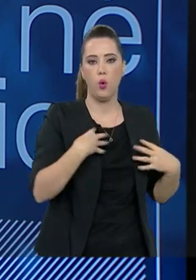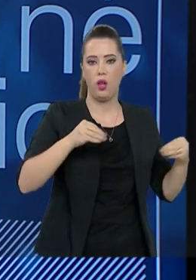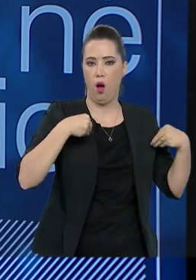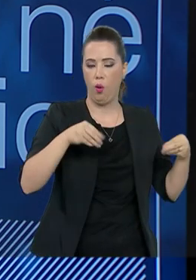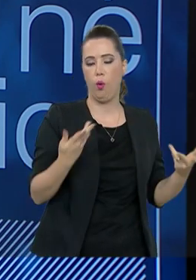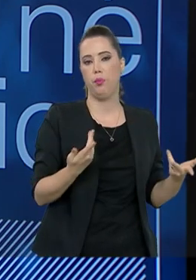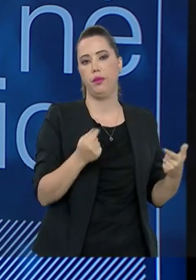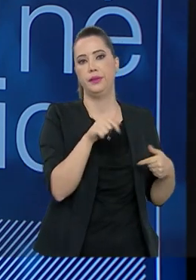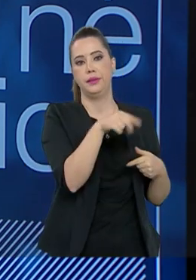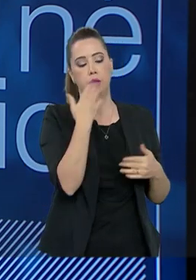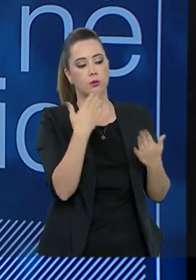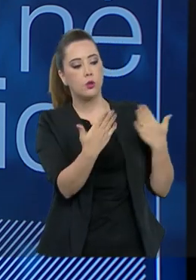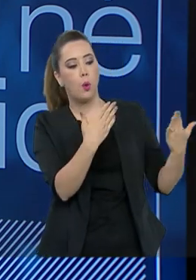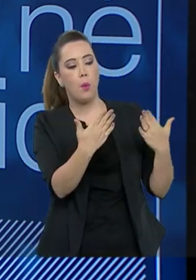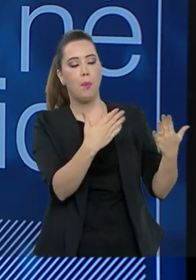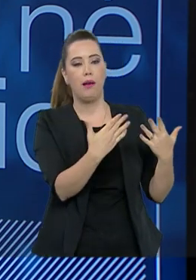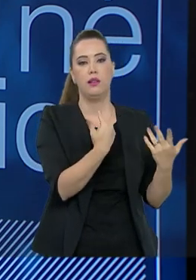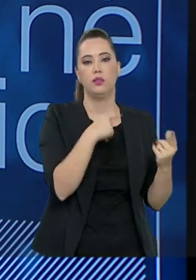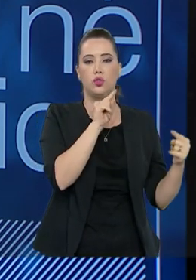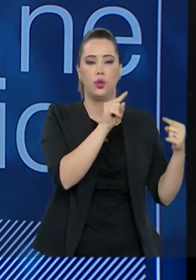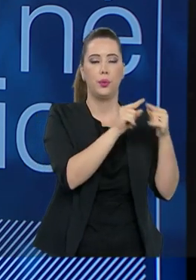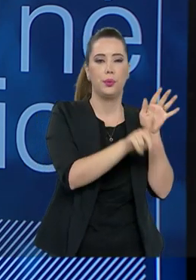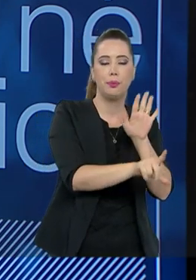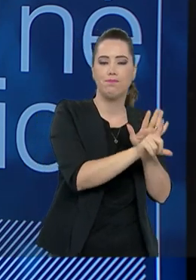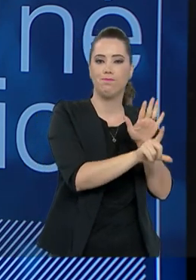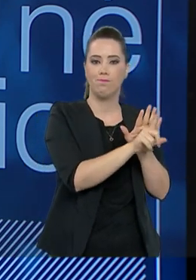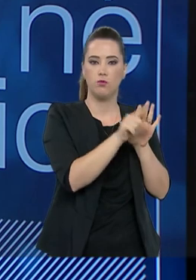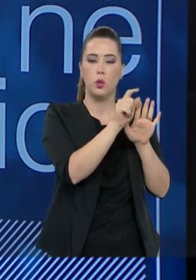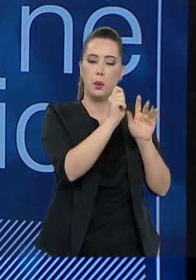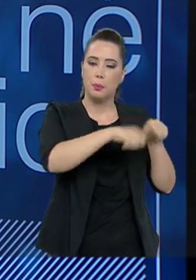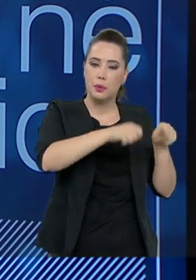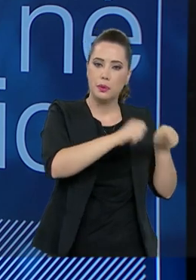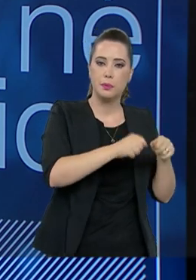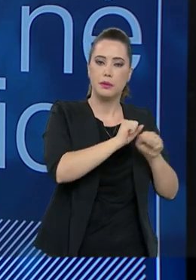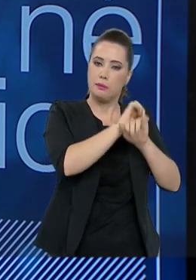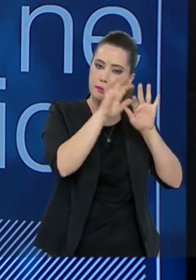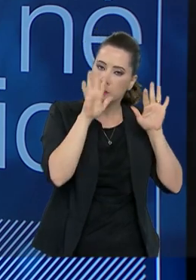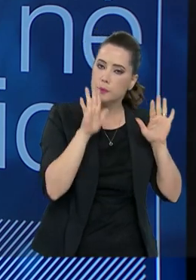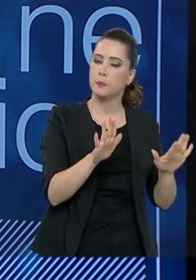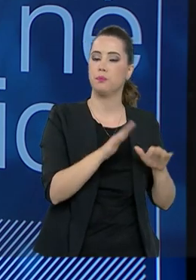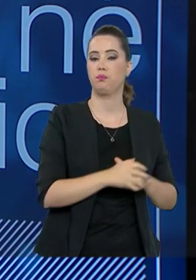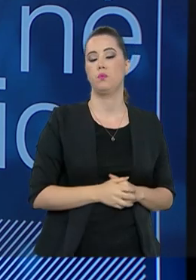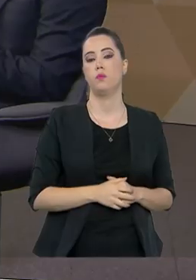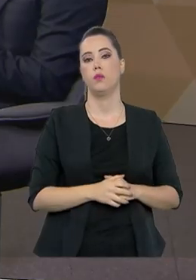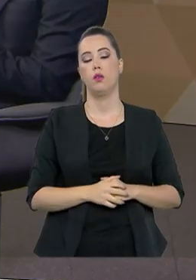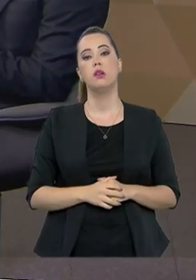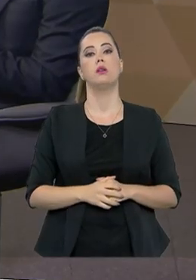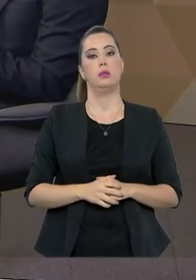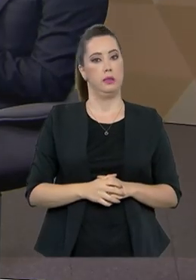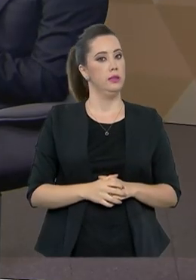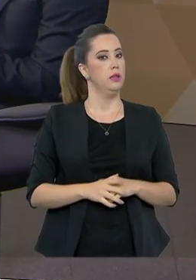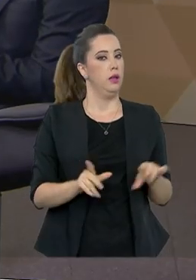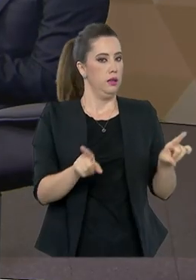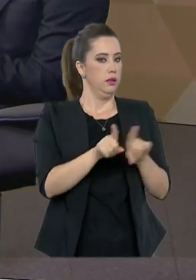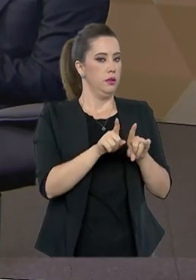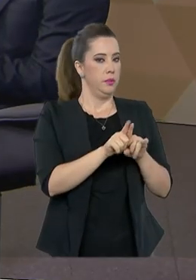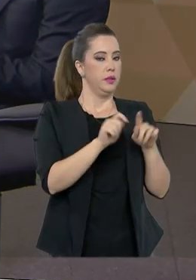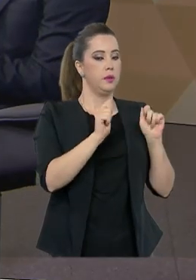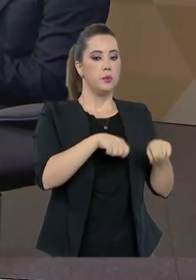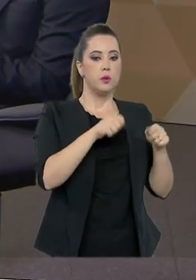que foram cadastrados de acordo com a lei é que permite esse esclarecimento. De outro lado, existe também uma